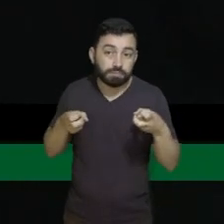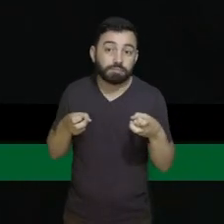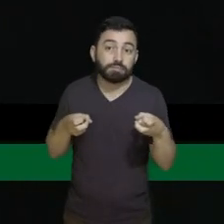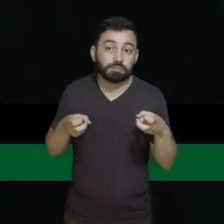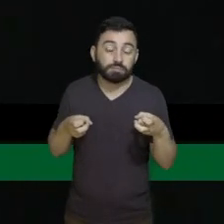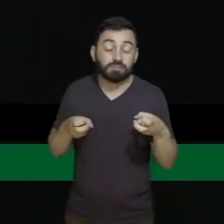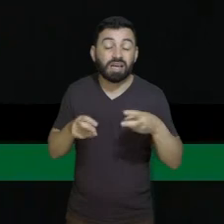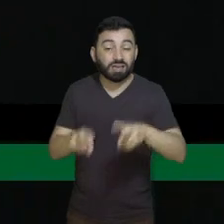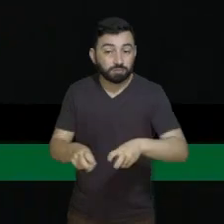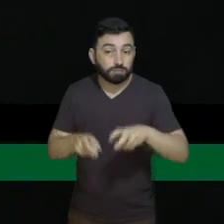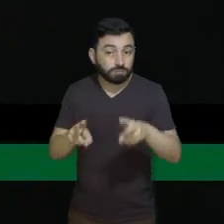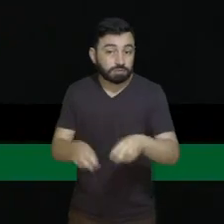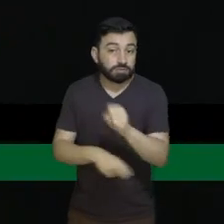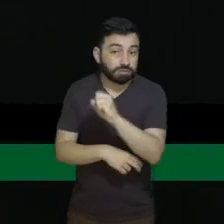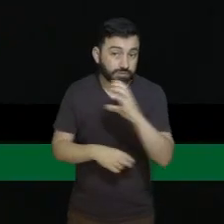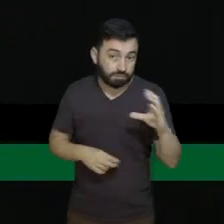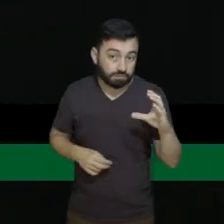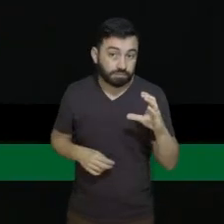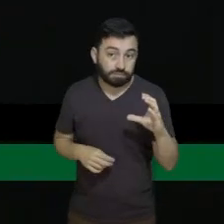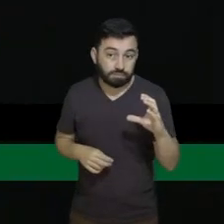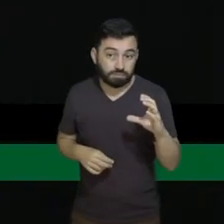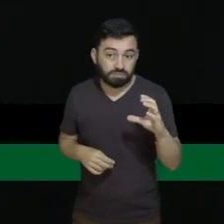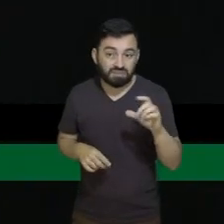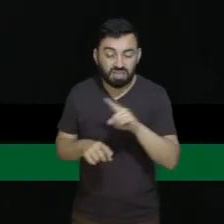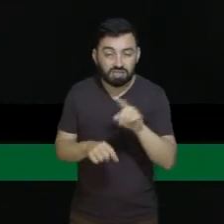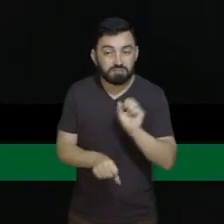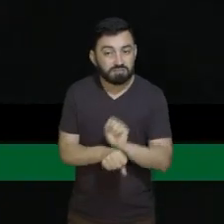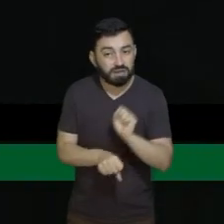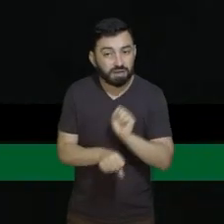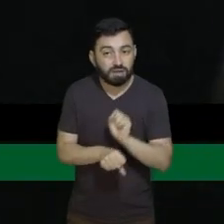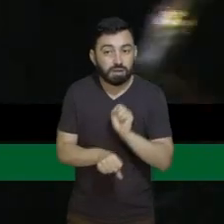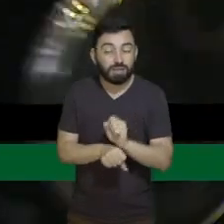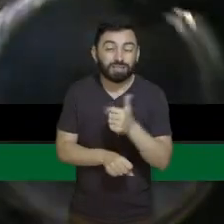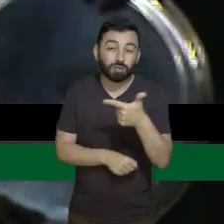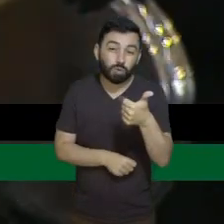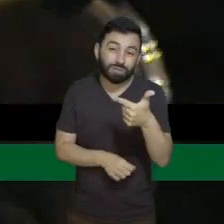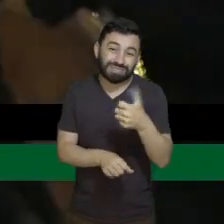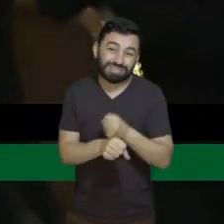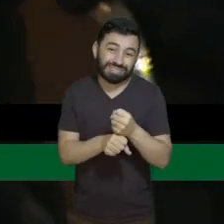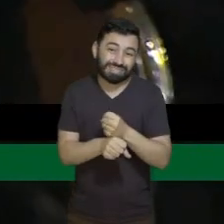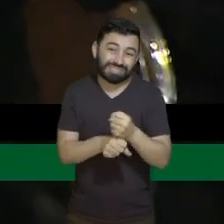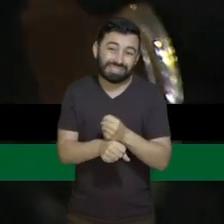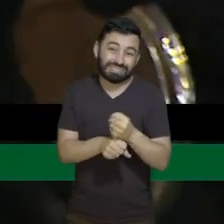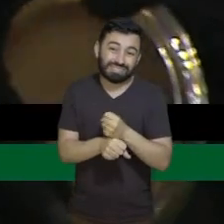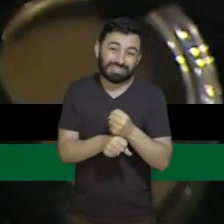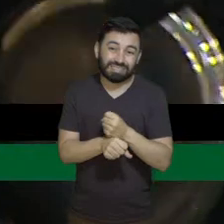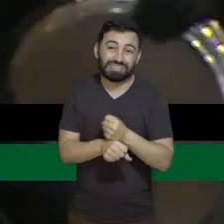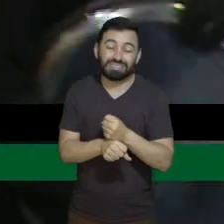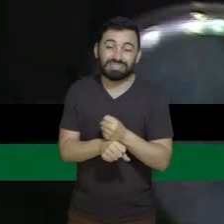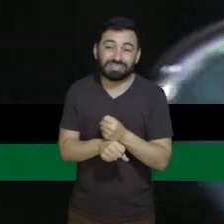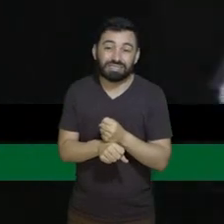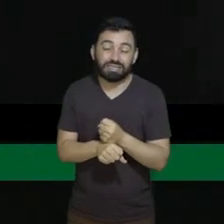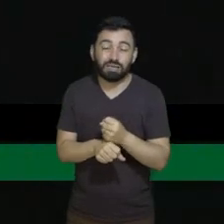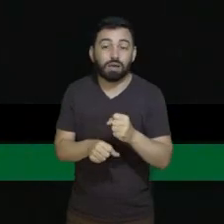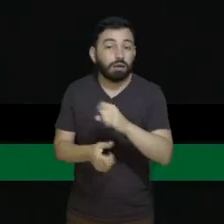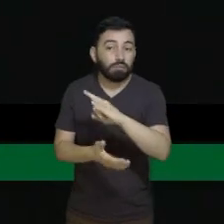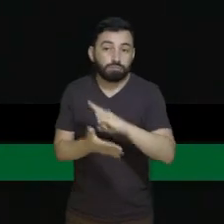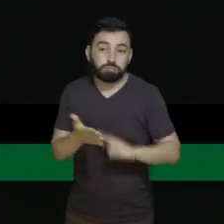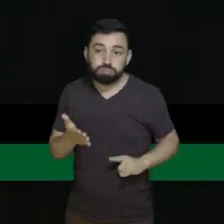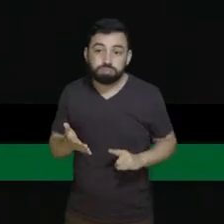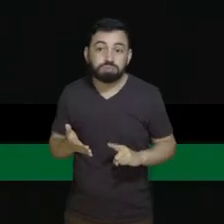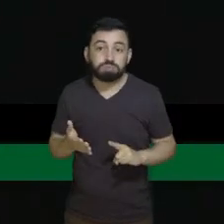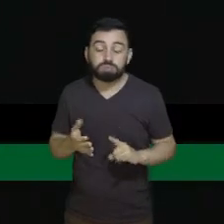agricultores de Santa Catarina aguardarem há 12 anos para a homologação